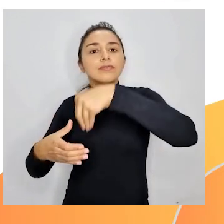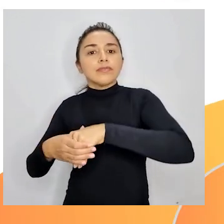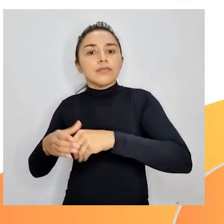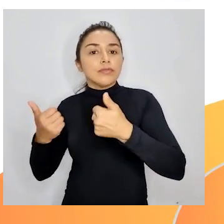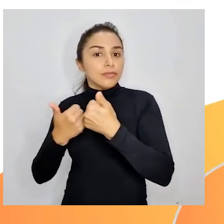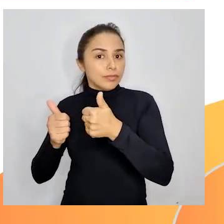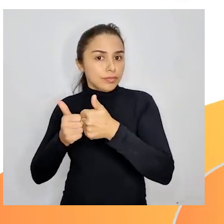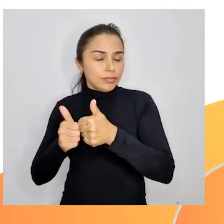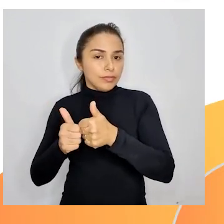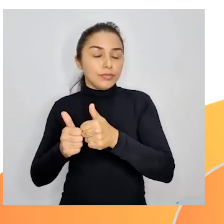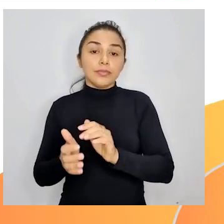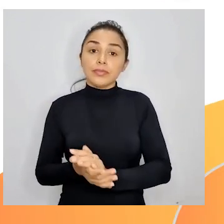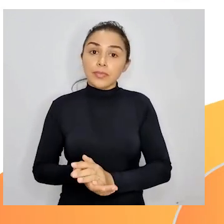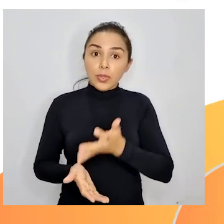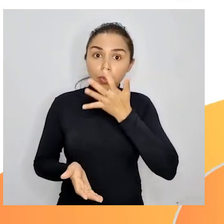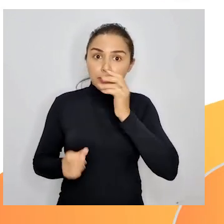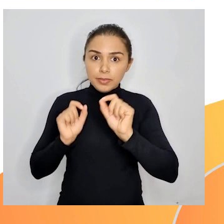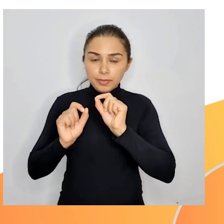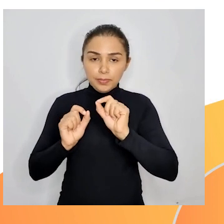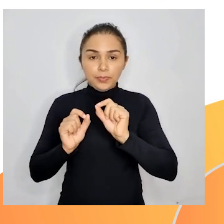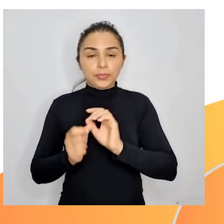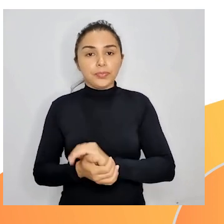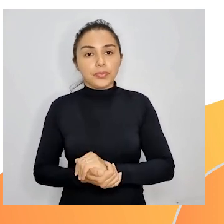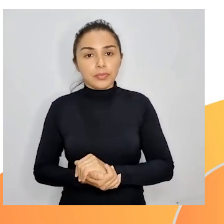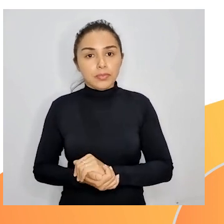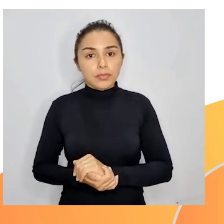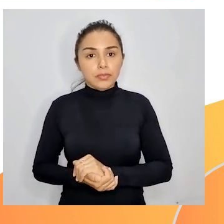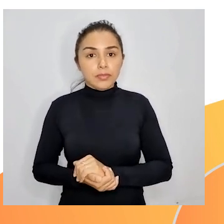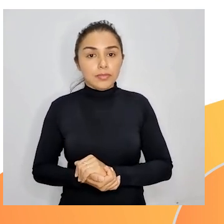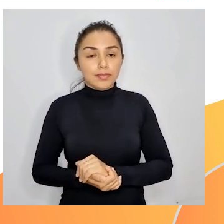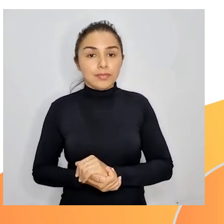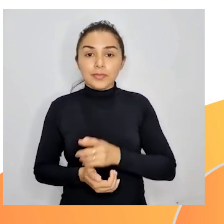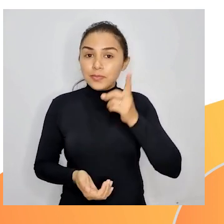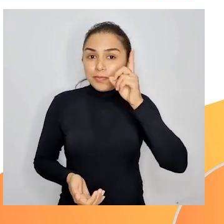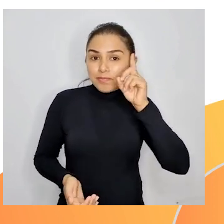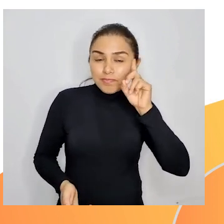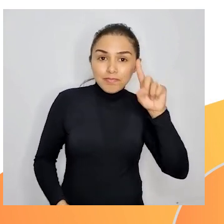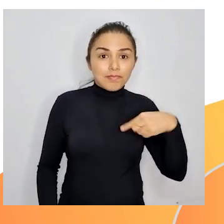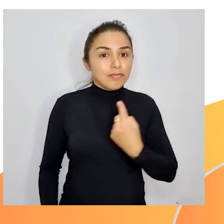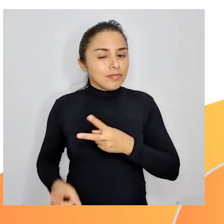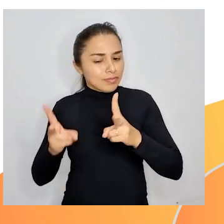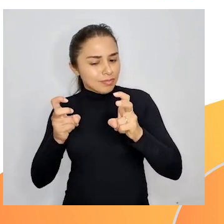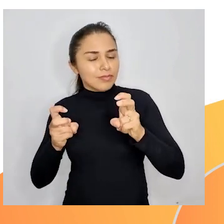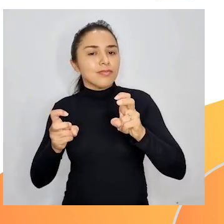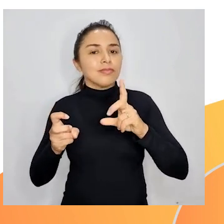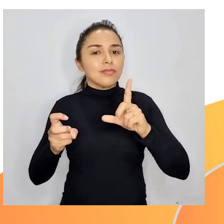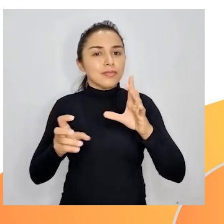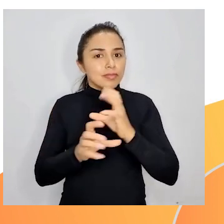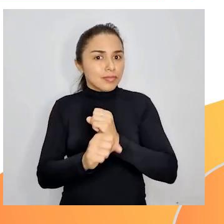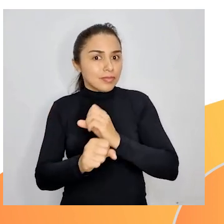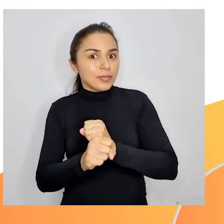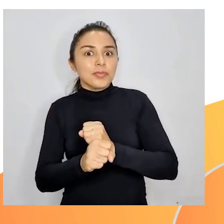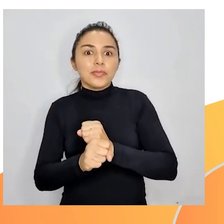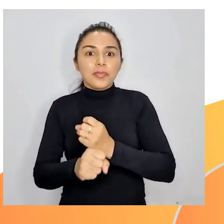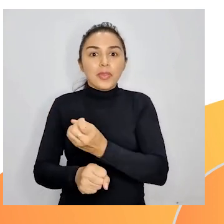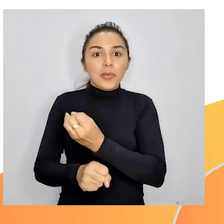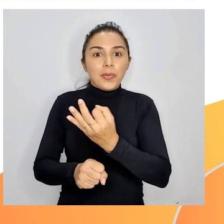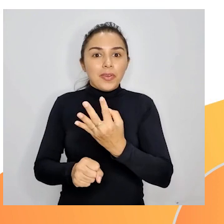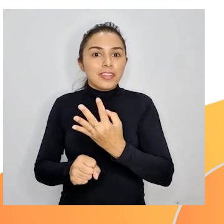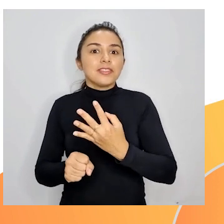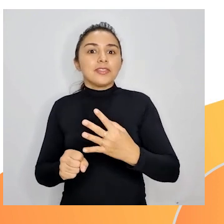Então, observe que o tempo todo, no nosso cotidiano, nós estamos trabalhando, nós estamos operando com essa ideia